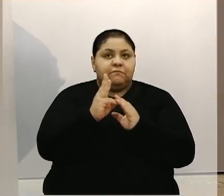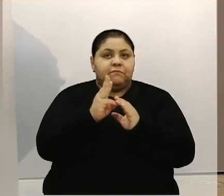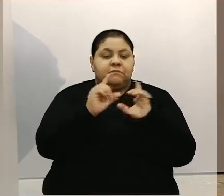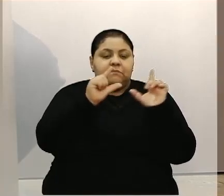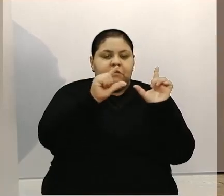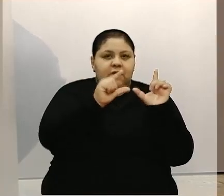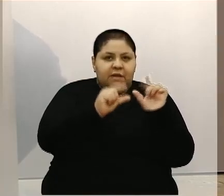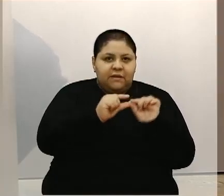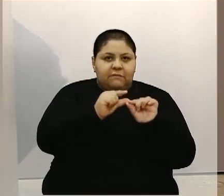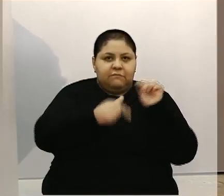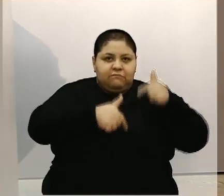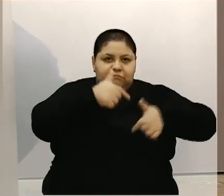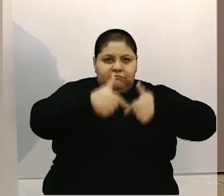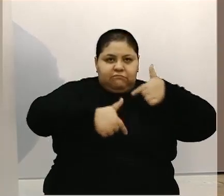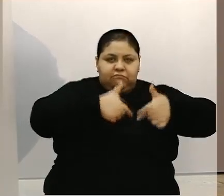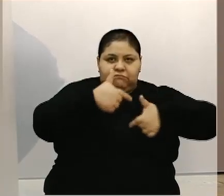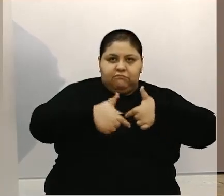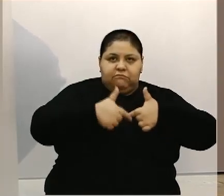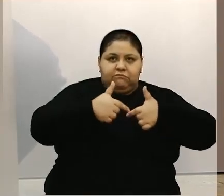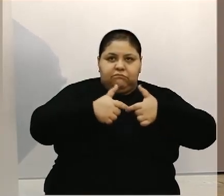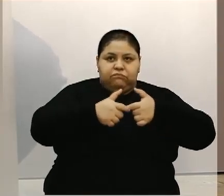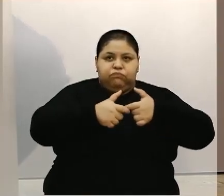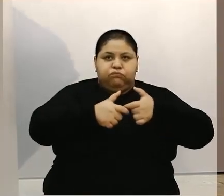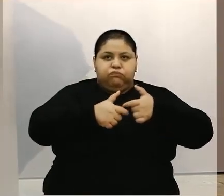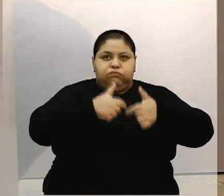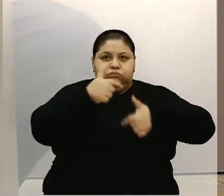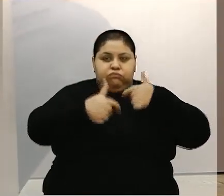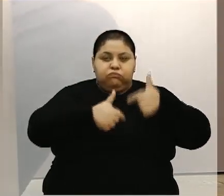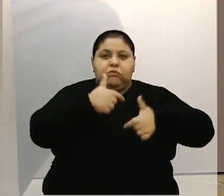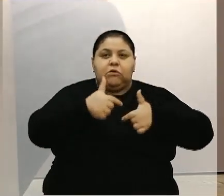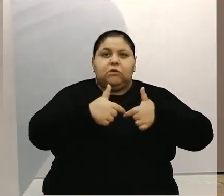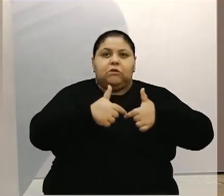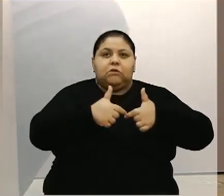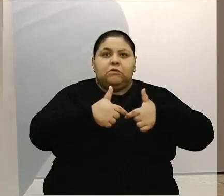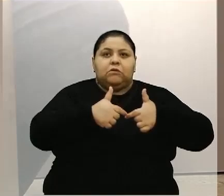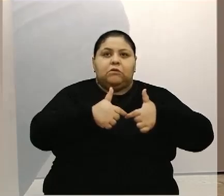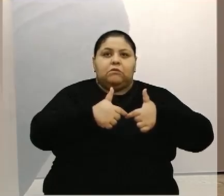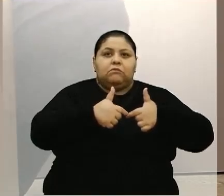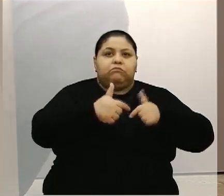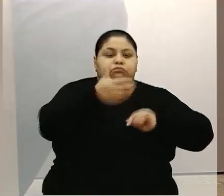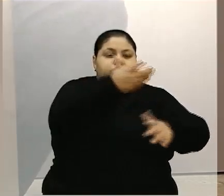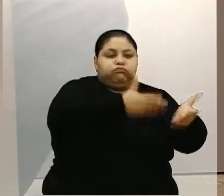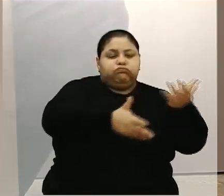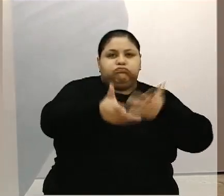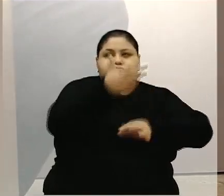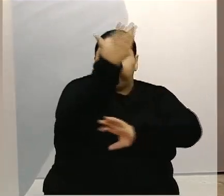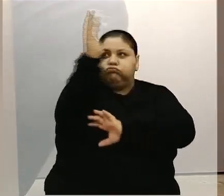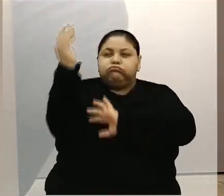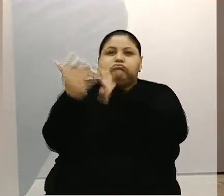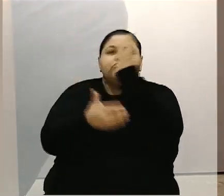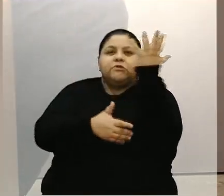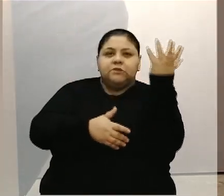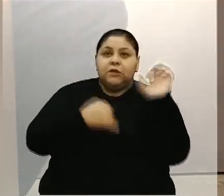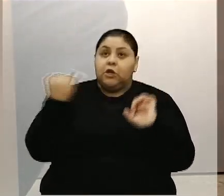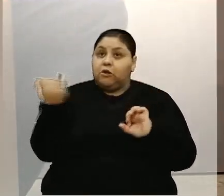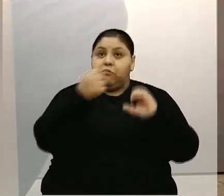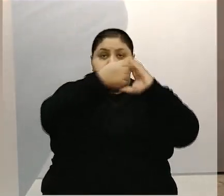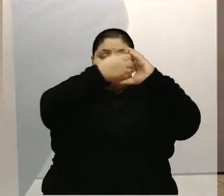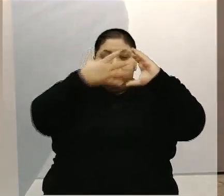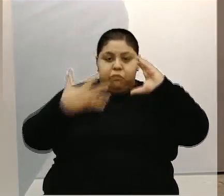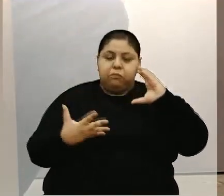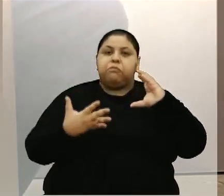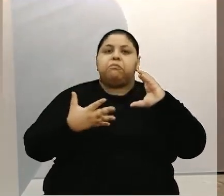pequenas trabalhadoras são gigantes na tarefa de manter a biodiversidade. Então, o importante é esse aspecto, para manter